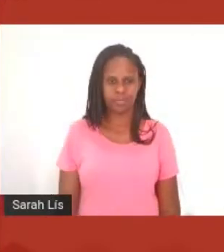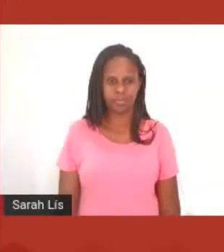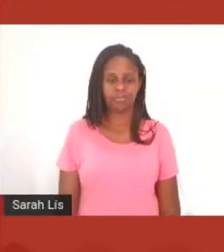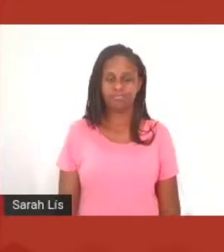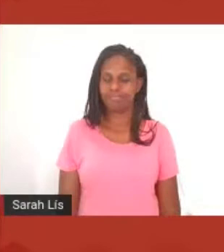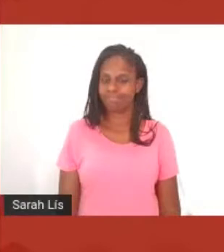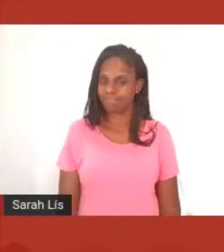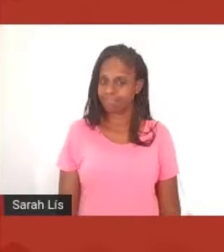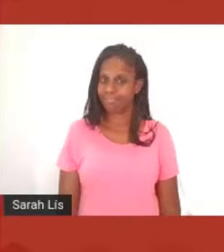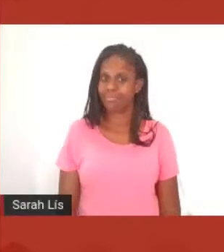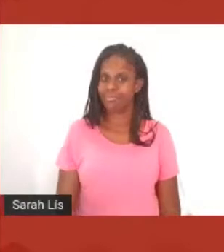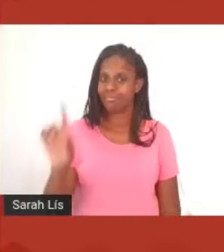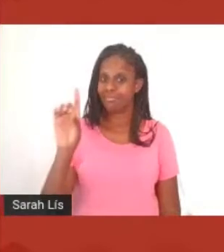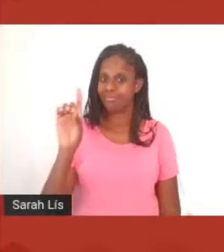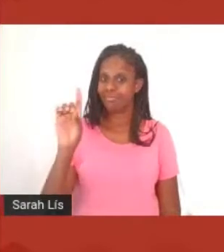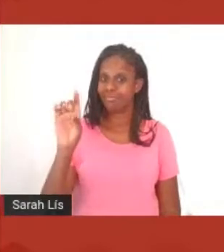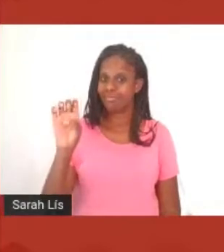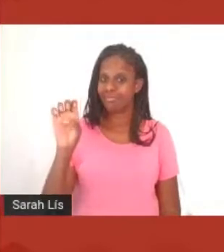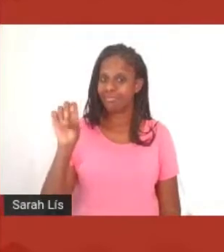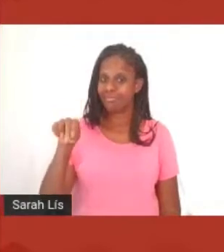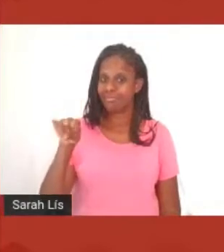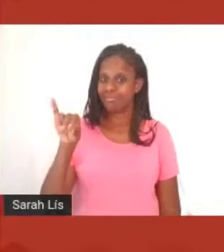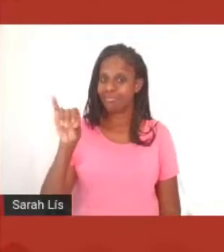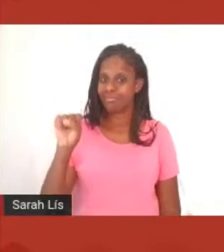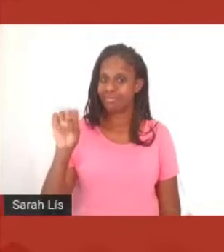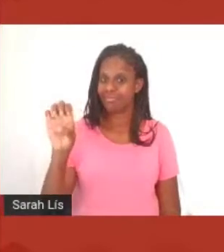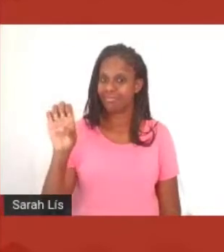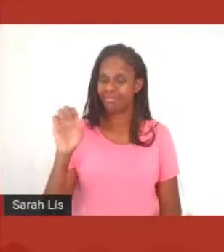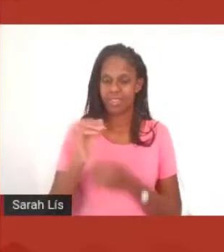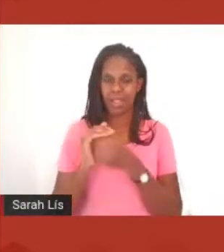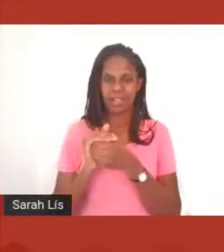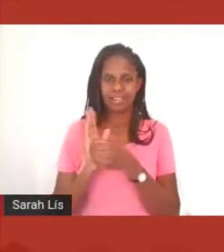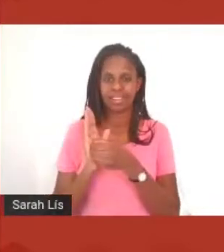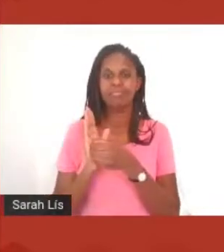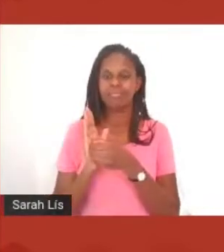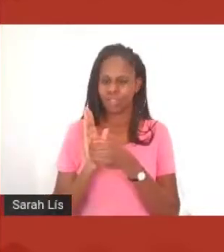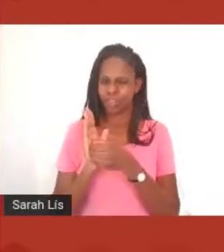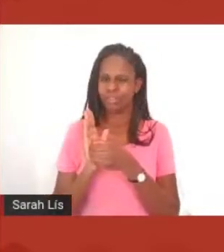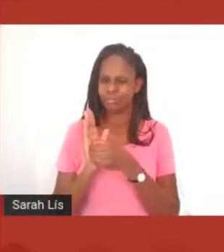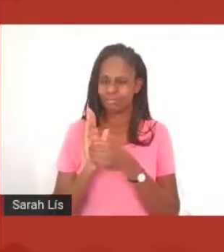Vai, Denise, você está com o microfone aberto. Oh.